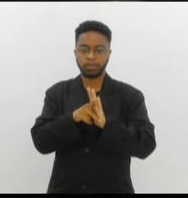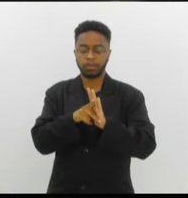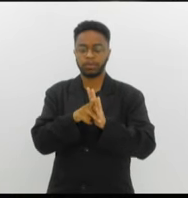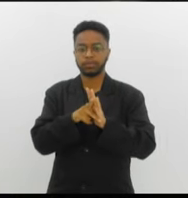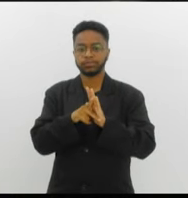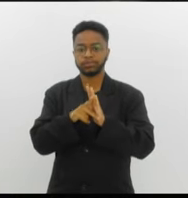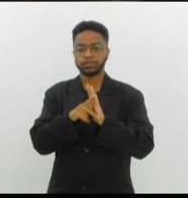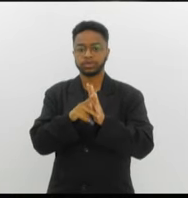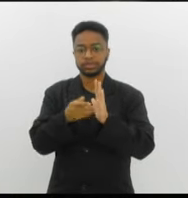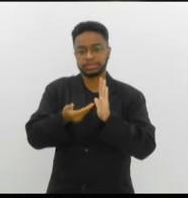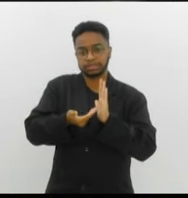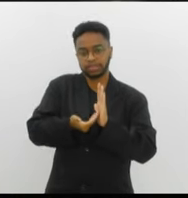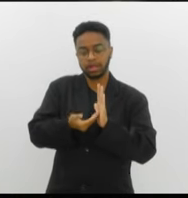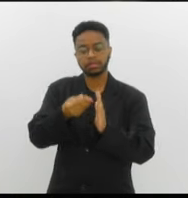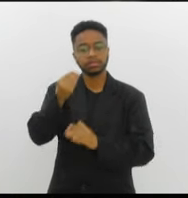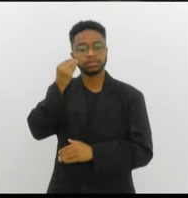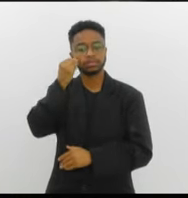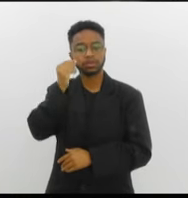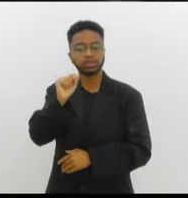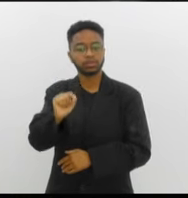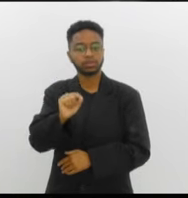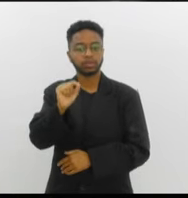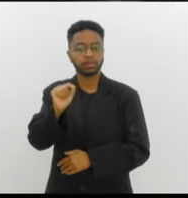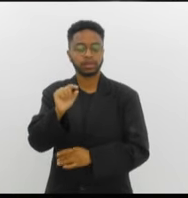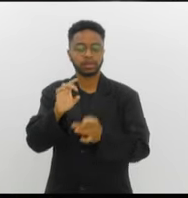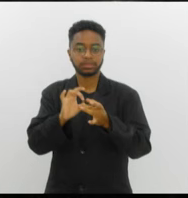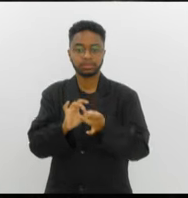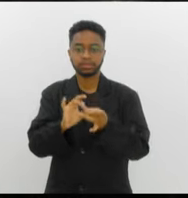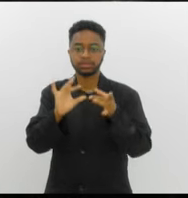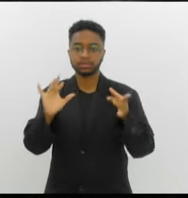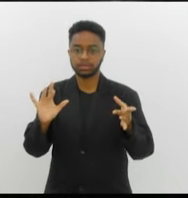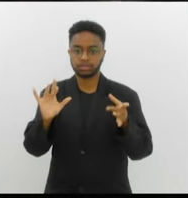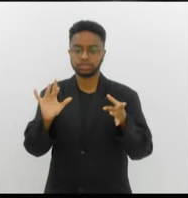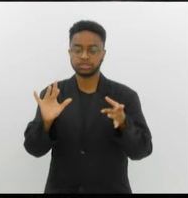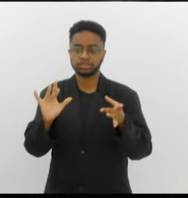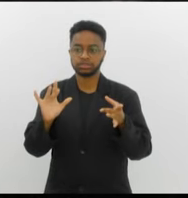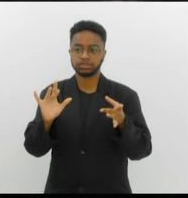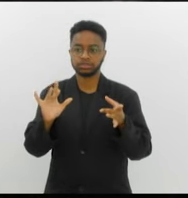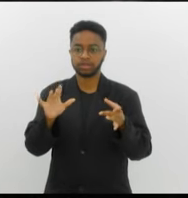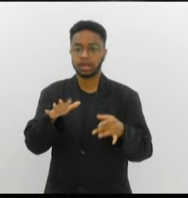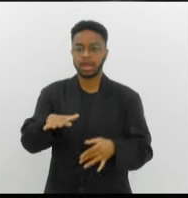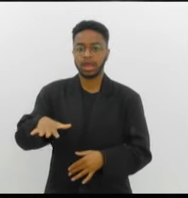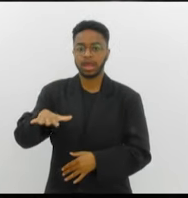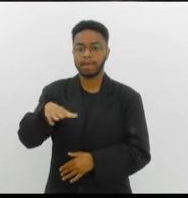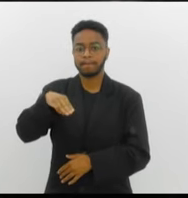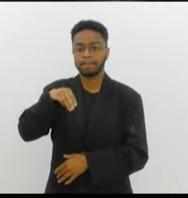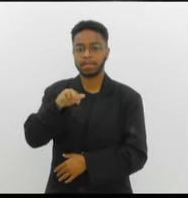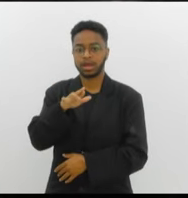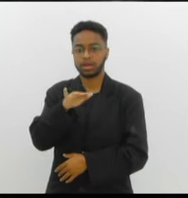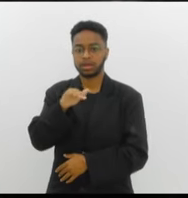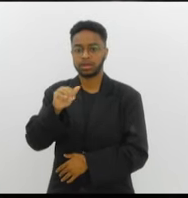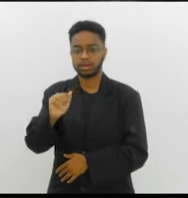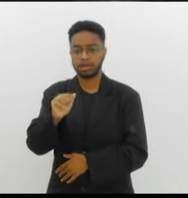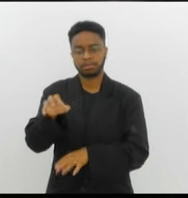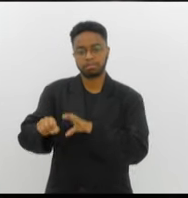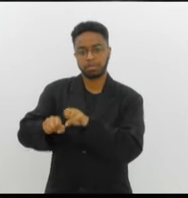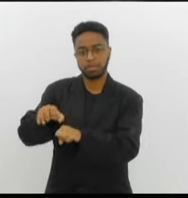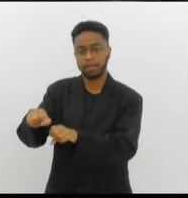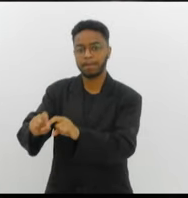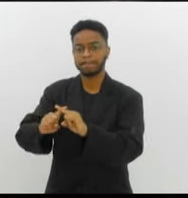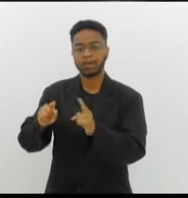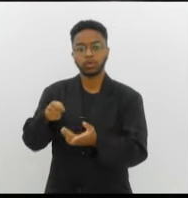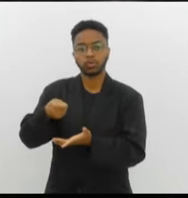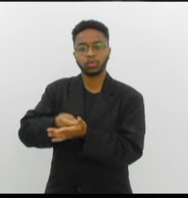que pretende deixar que se ocupe as faixas de marinha e que não se